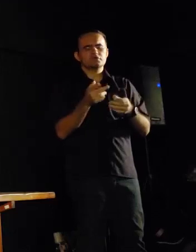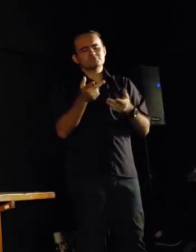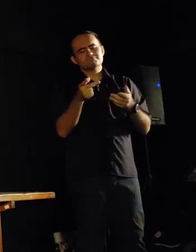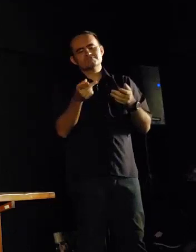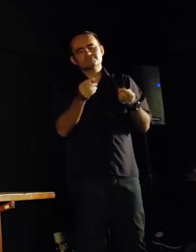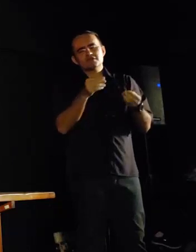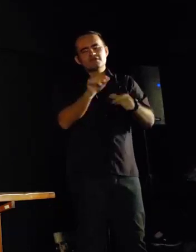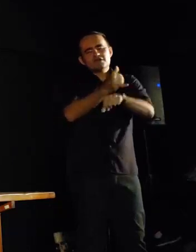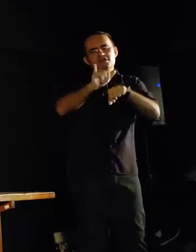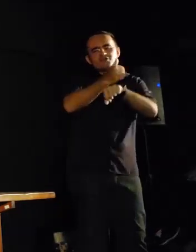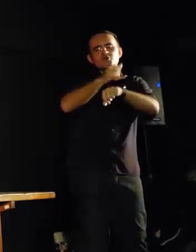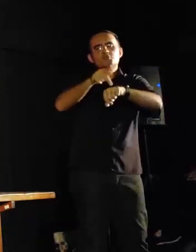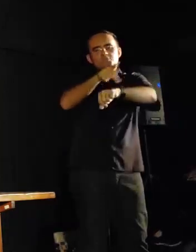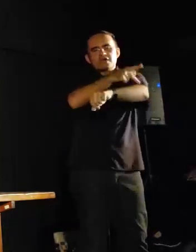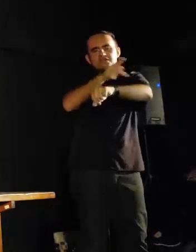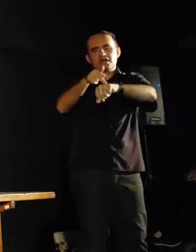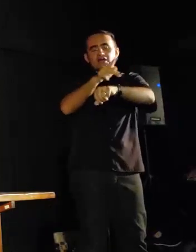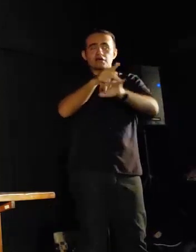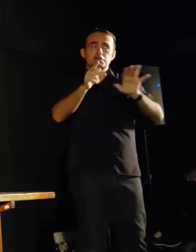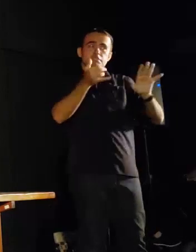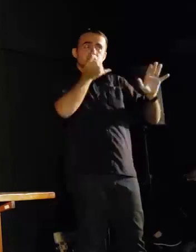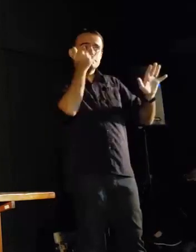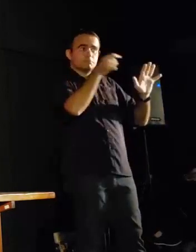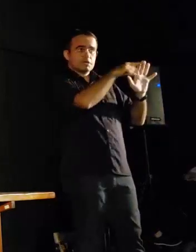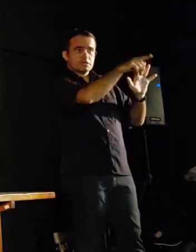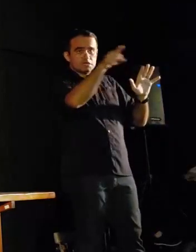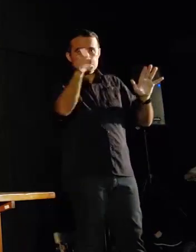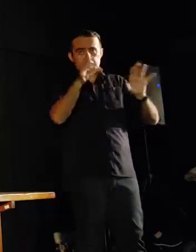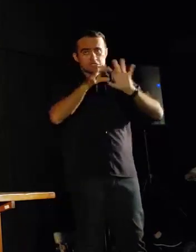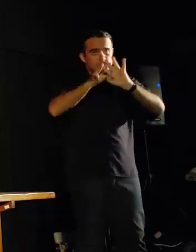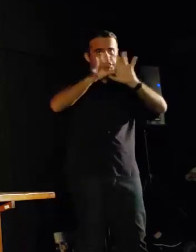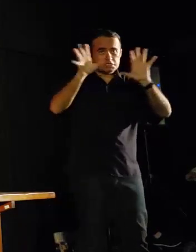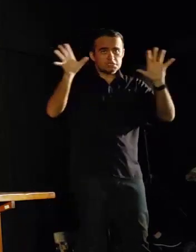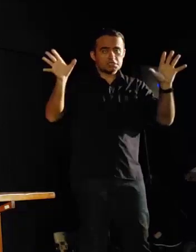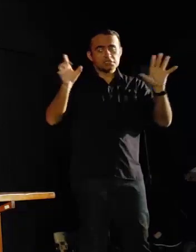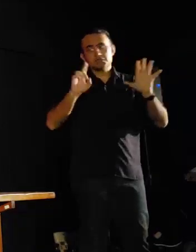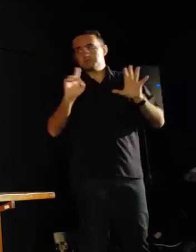pedagógica, seja, se vocês me permitirem, eu queria